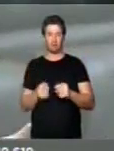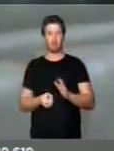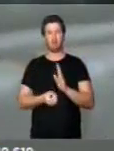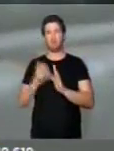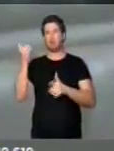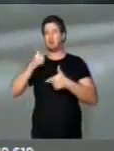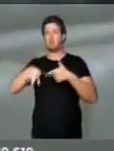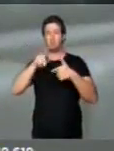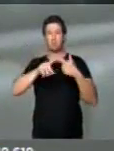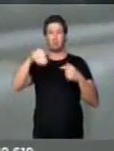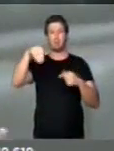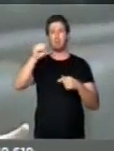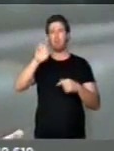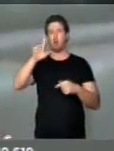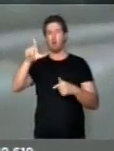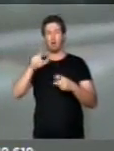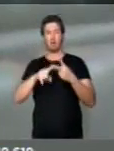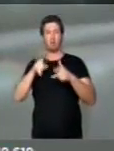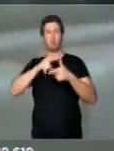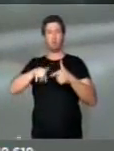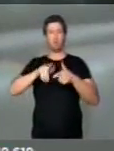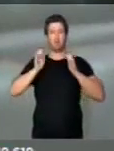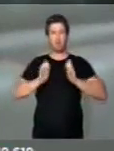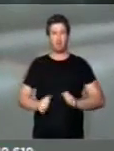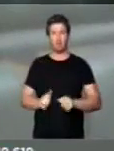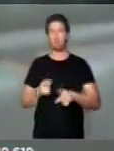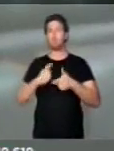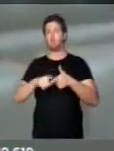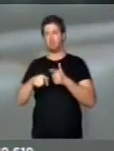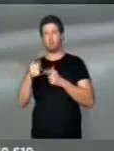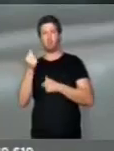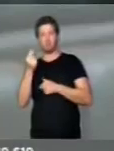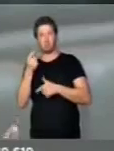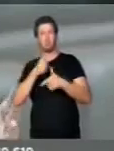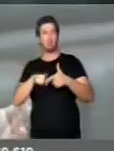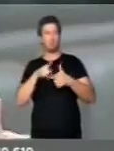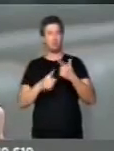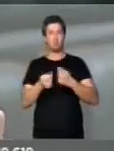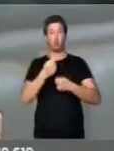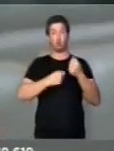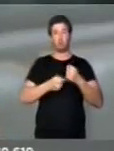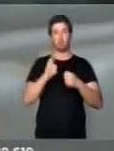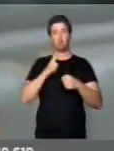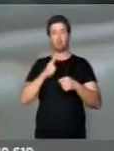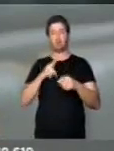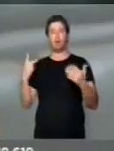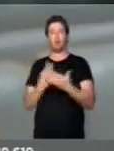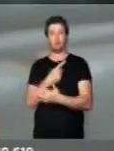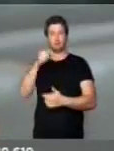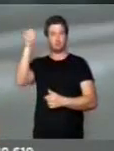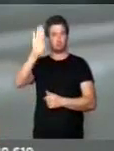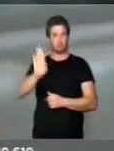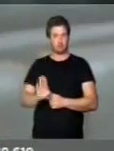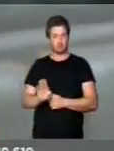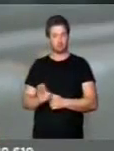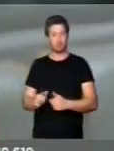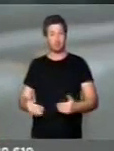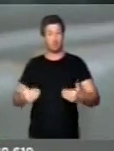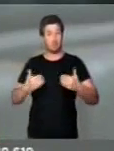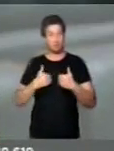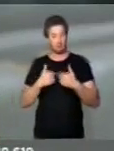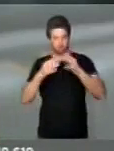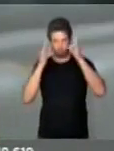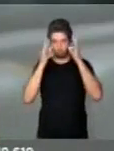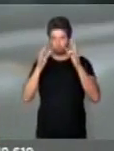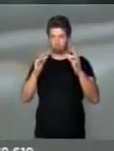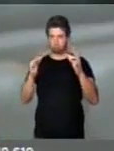crises morais, éticas, não só financeiras, não só econômicas, estão acobertando o nosso país. E aqui eu quero dar um